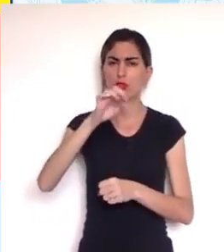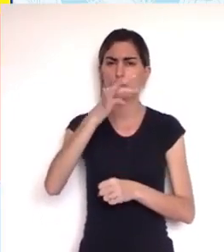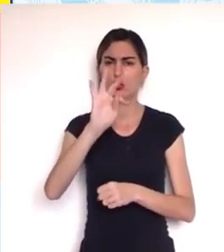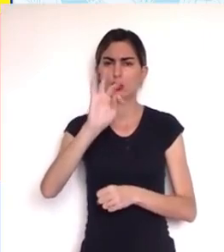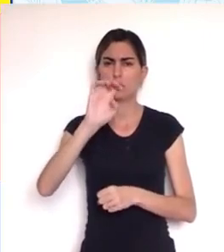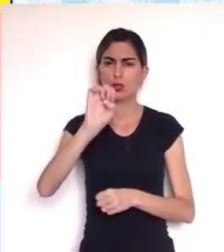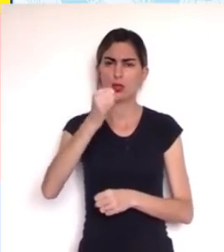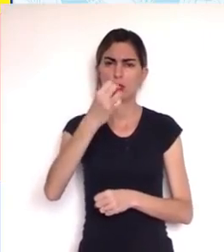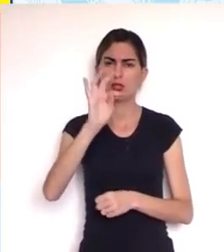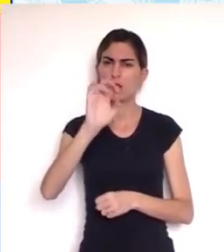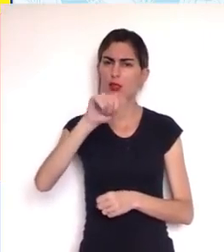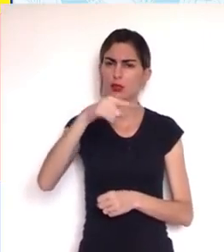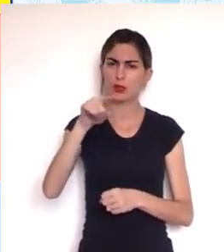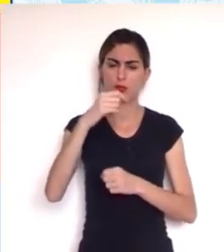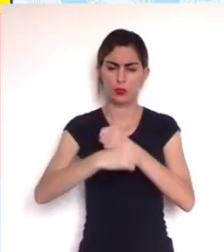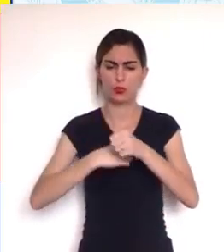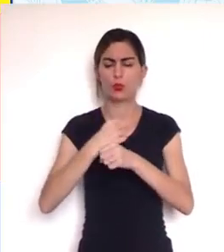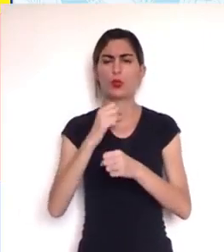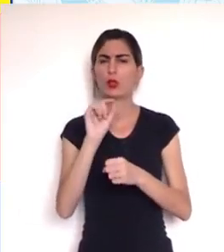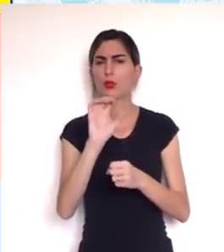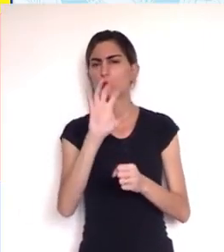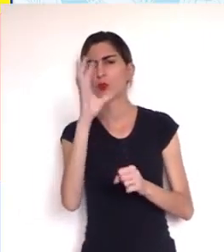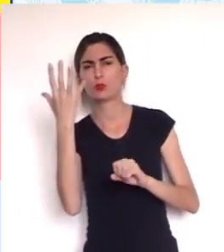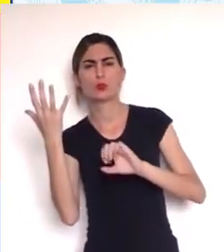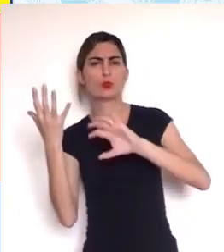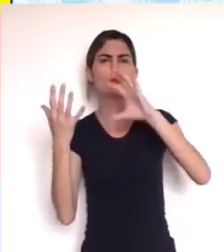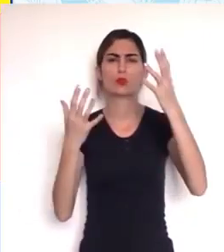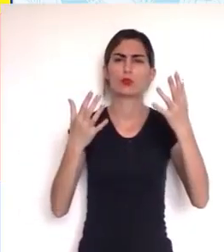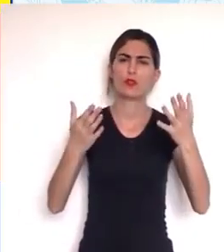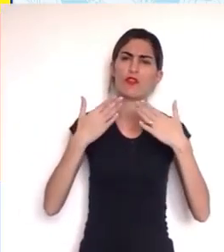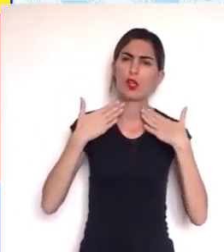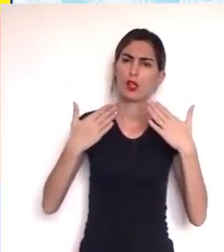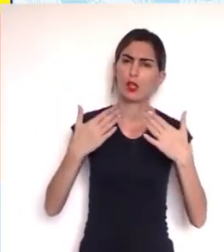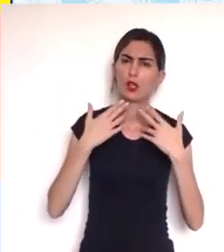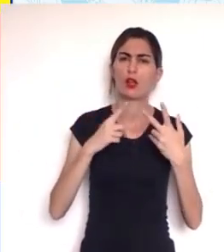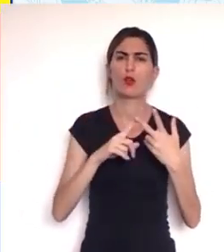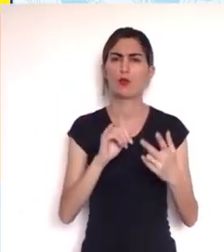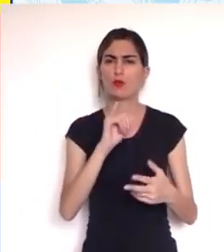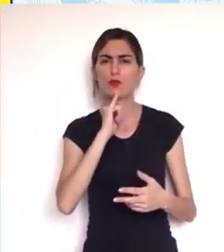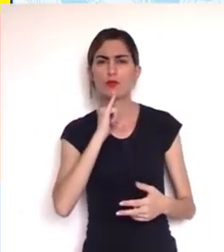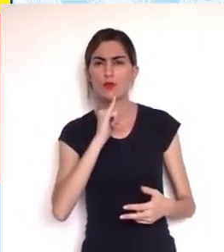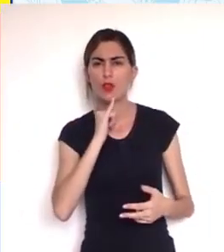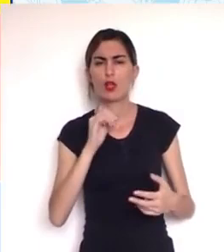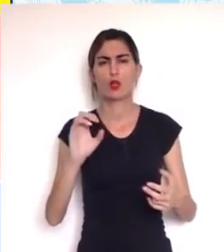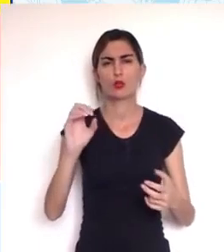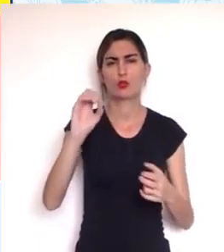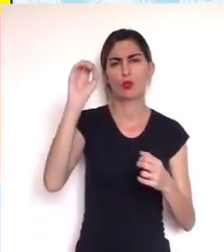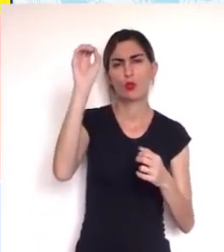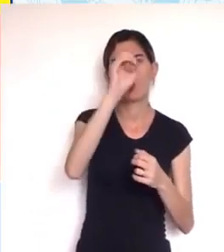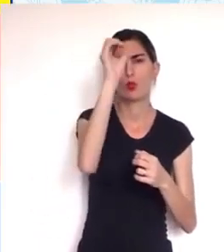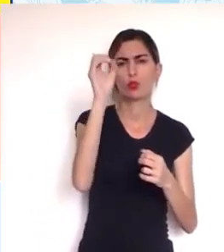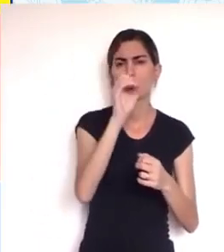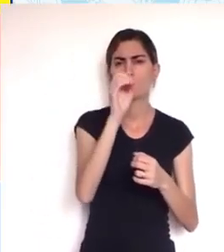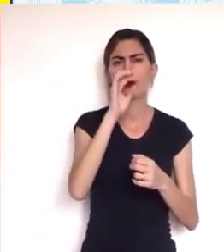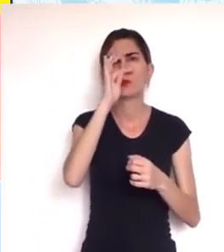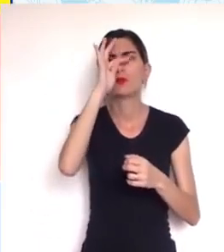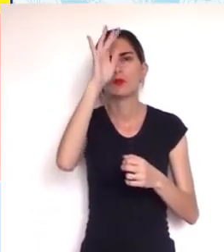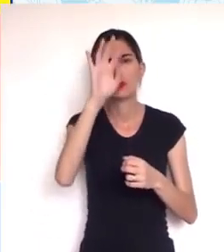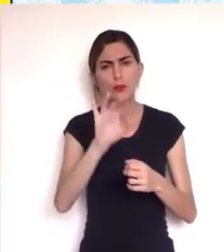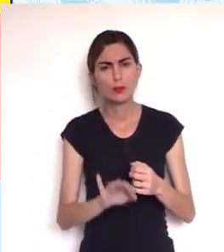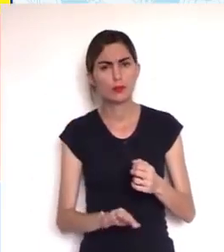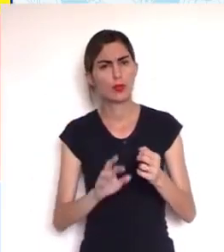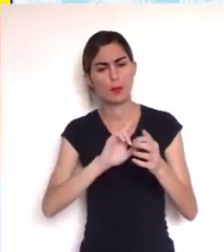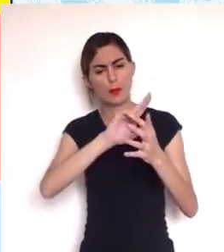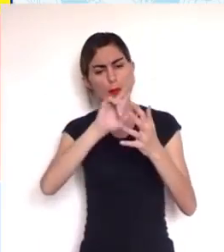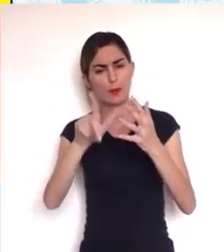ano? Que estações do ano são essas? Verão, primavera, outono. Né? Então, como o eixo de inclinação do